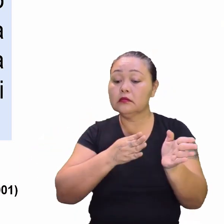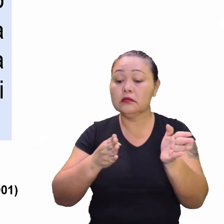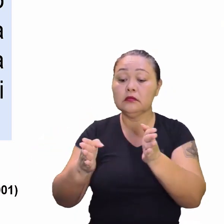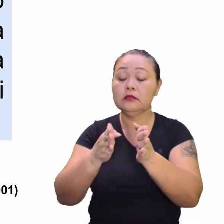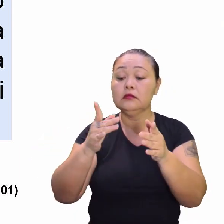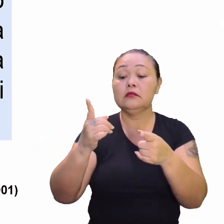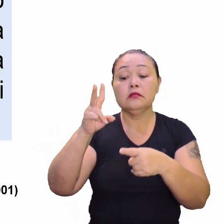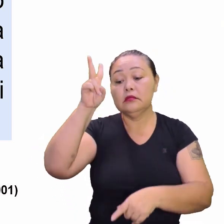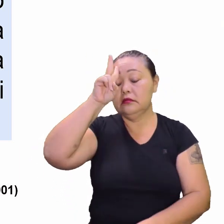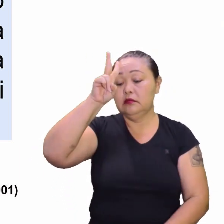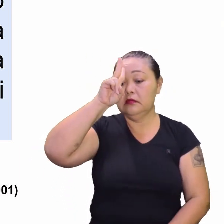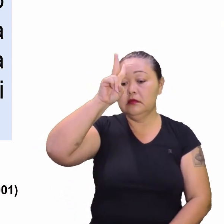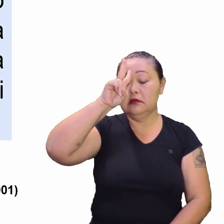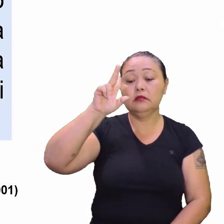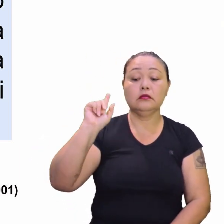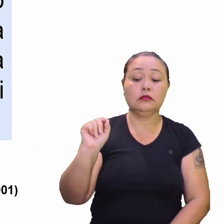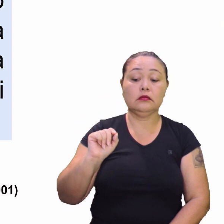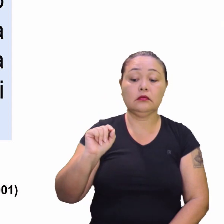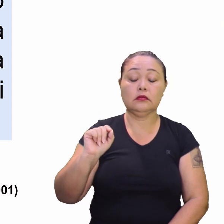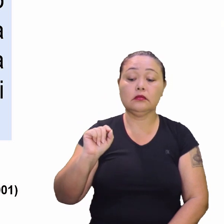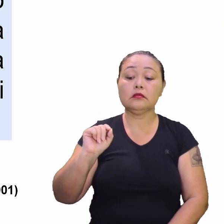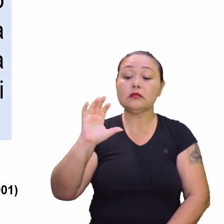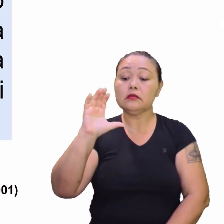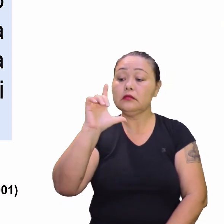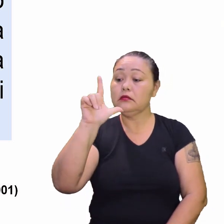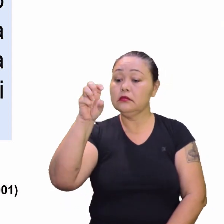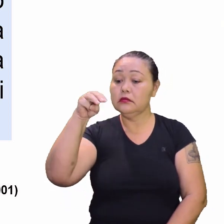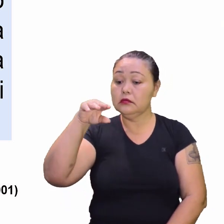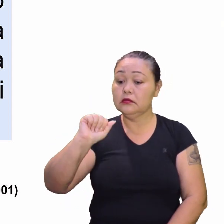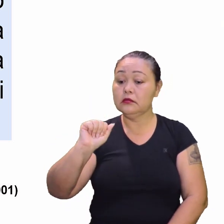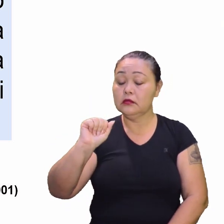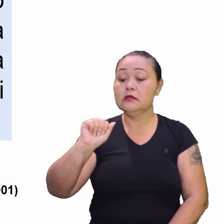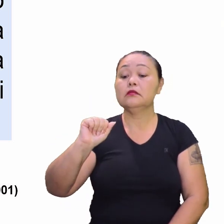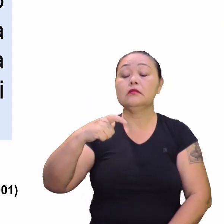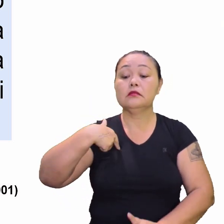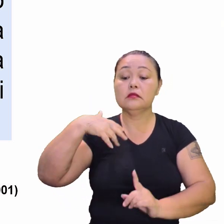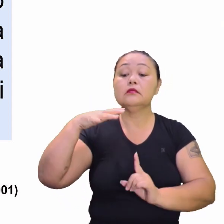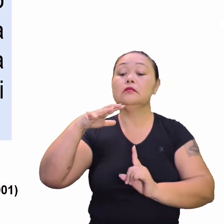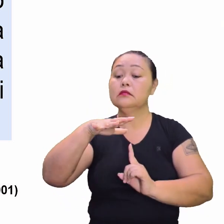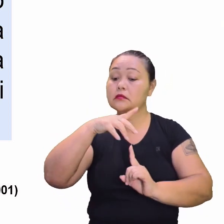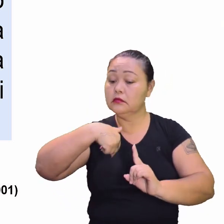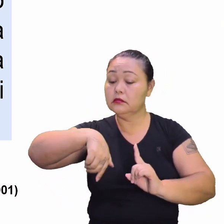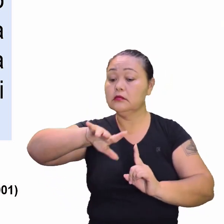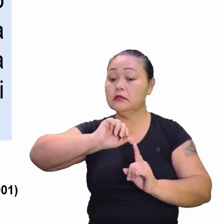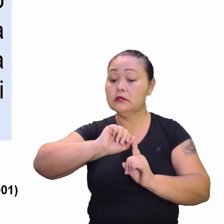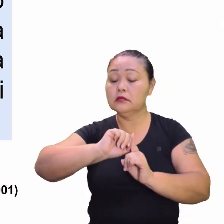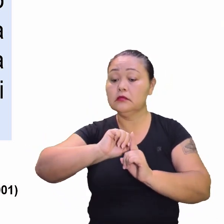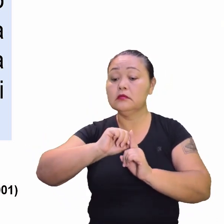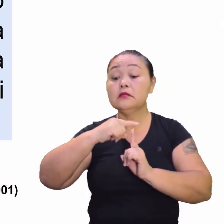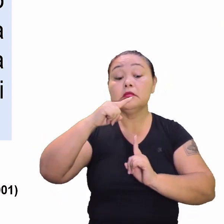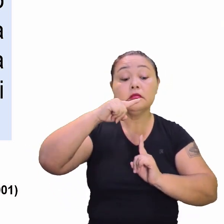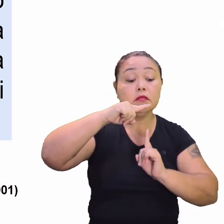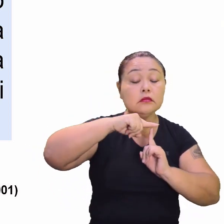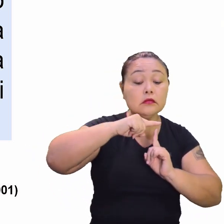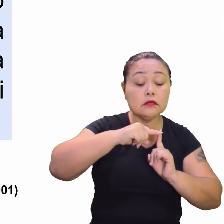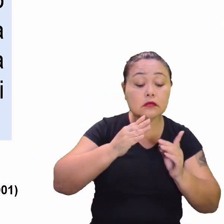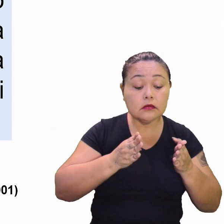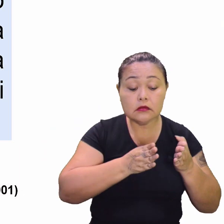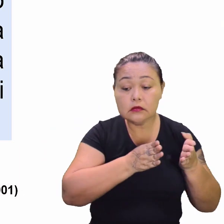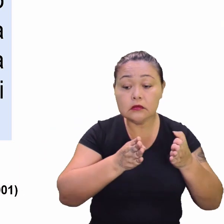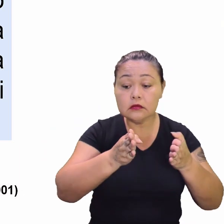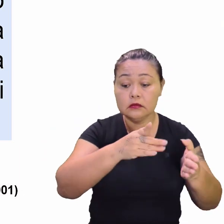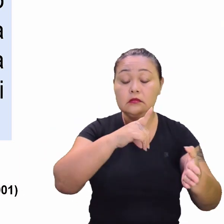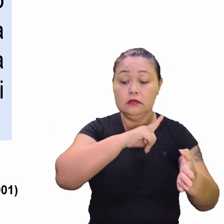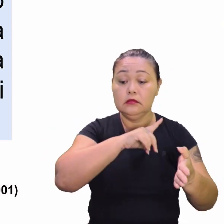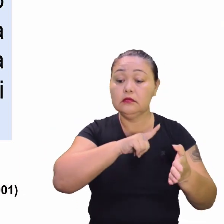professor Jorge, é lembrar que o clima interfere também nos tipos de rios